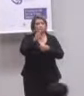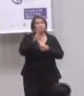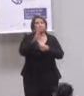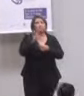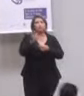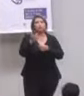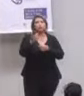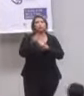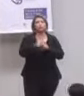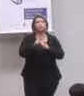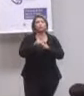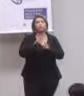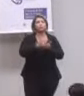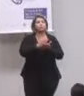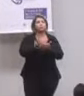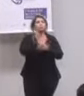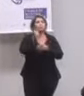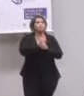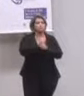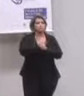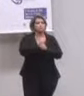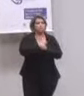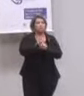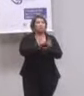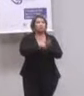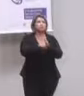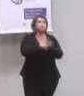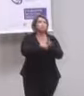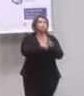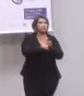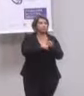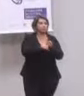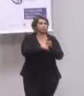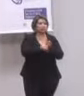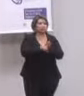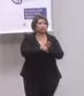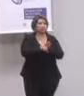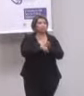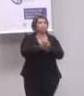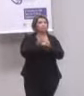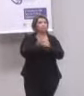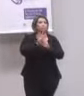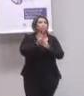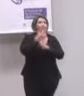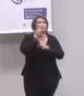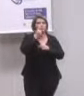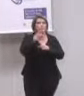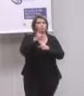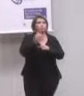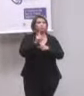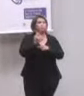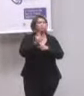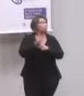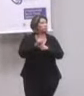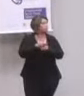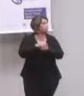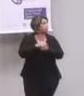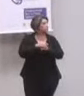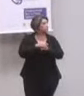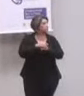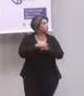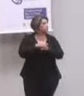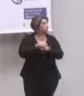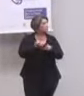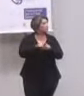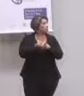B12. Esse trabalho começou há 7 anos com pesquisa na fase pré-clínica e agora está mostrando um benefício, mesmo que